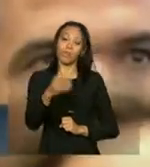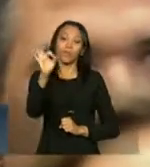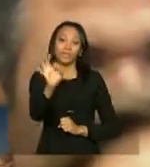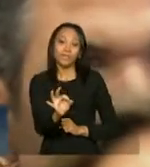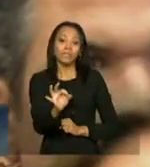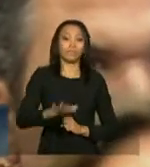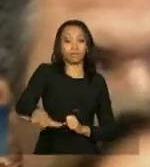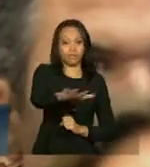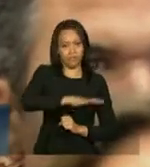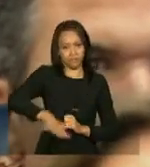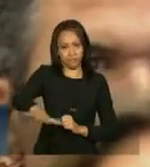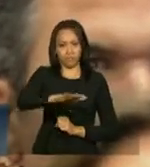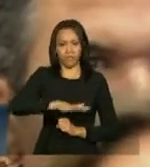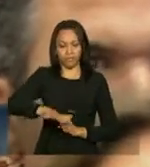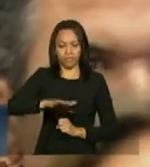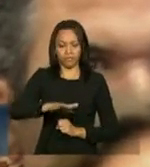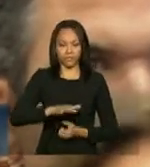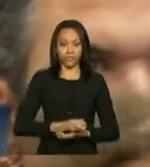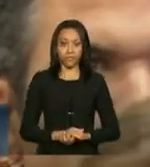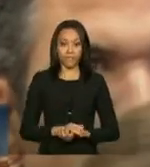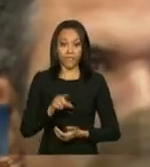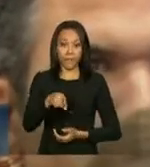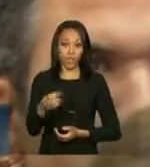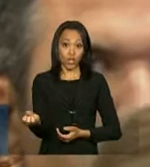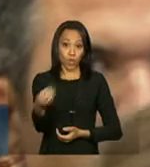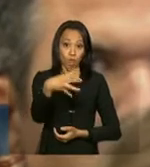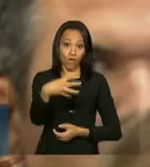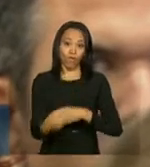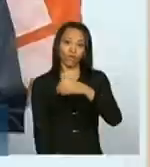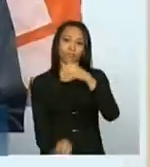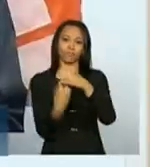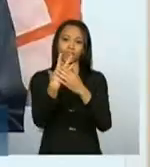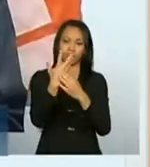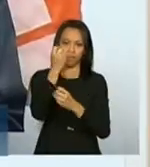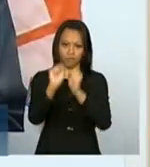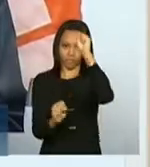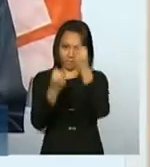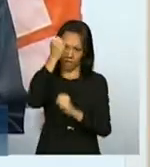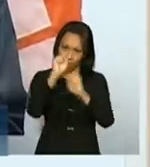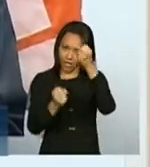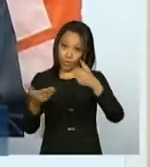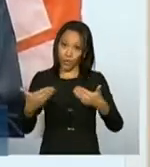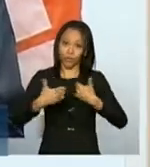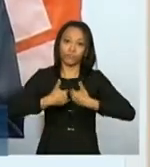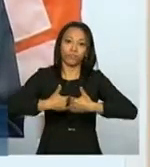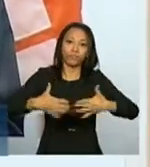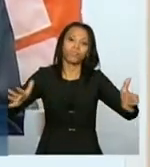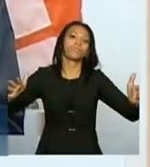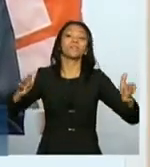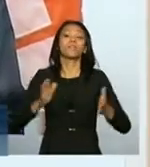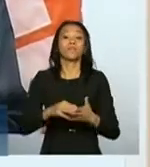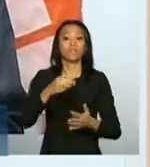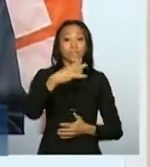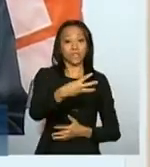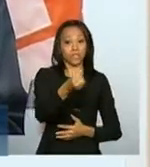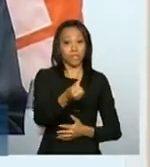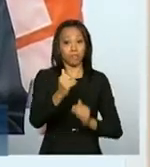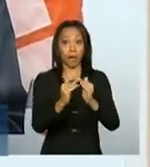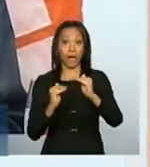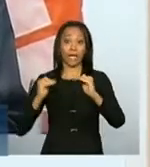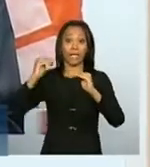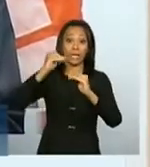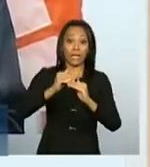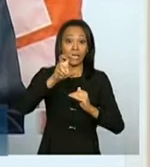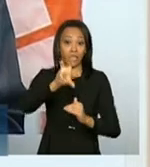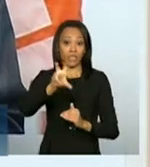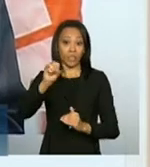segmento. Essa nova fábrica que hoje inauguramos e que eleva o nível de tensão de 36 mil para 550 mil